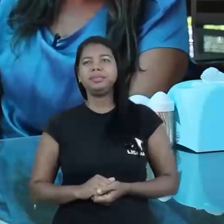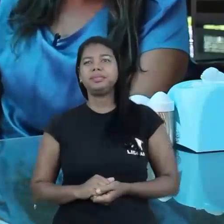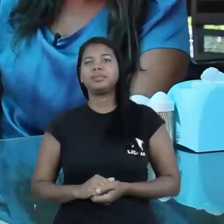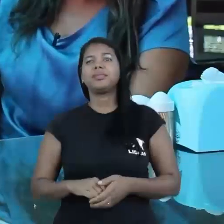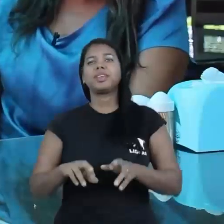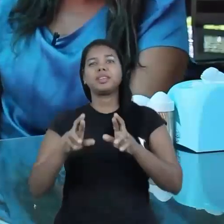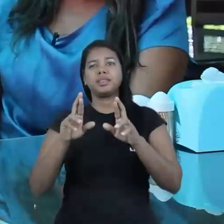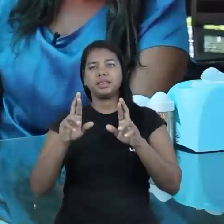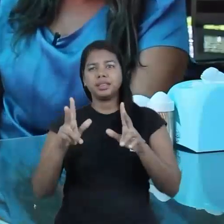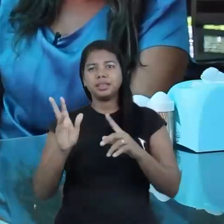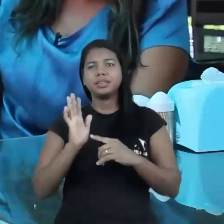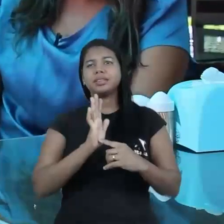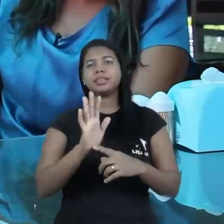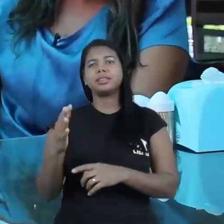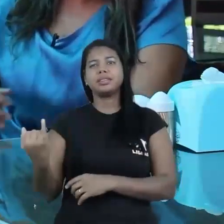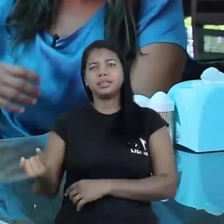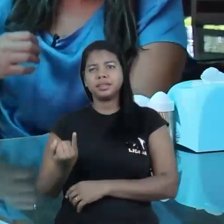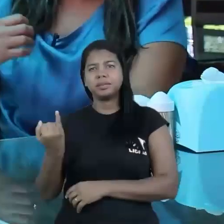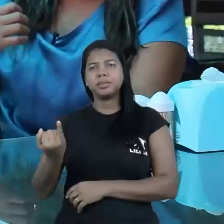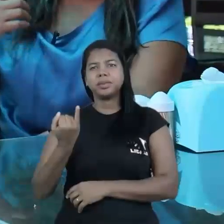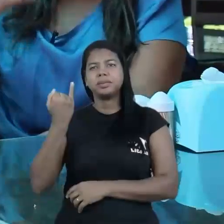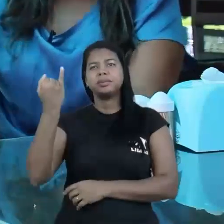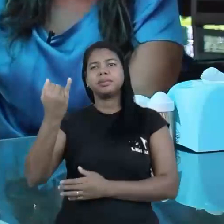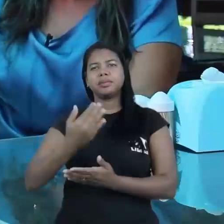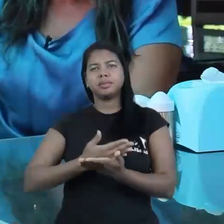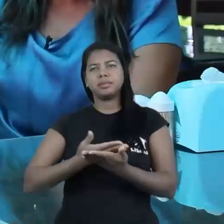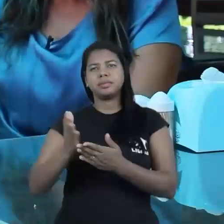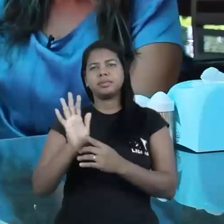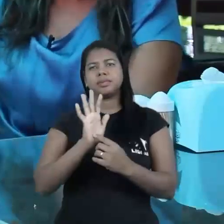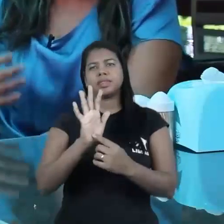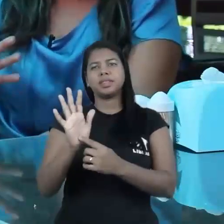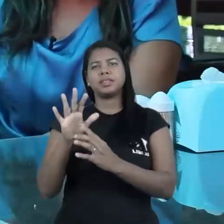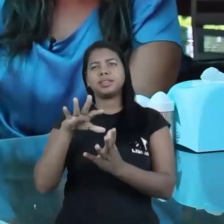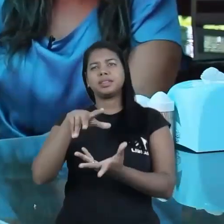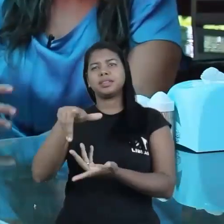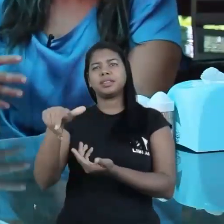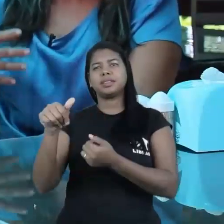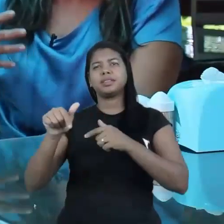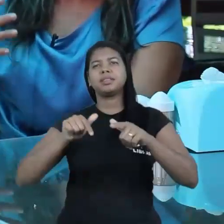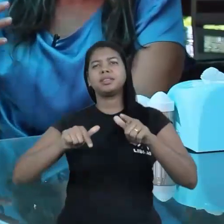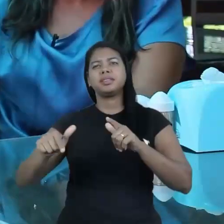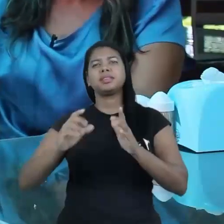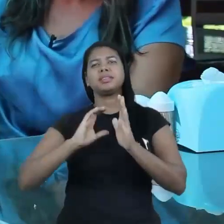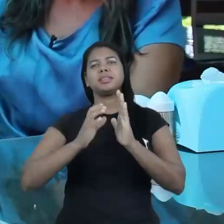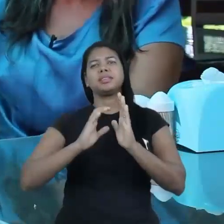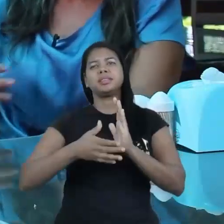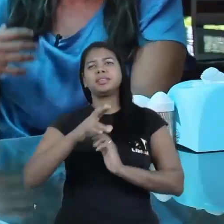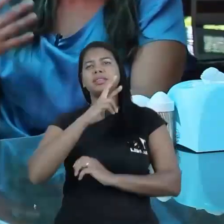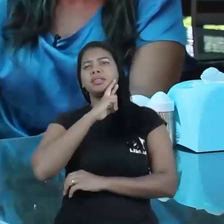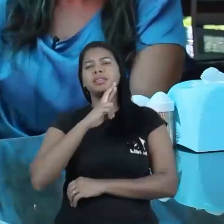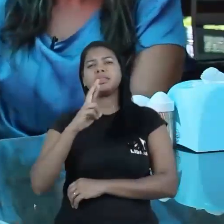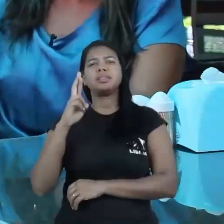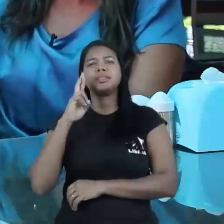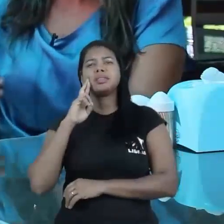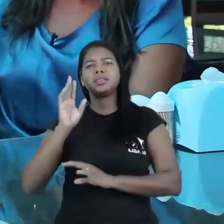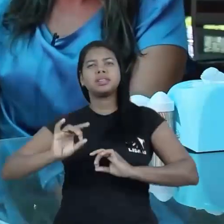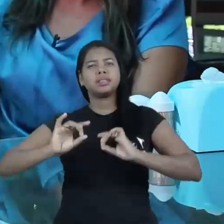foi também crucial, né, para que você pudesse mostrar para o mundo o seu trabalho, o seu